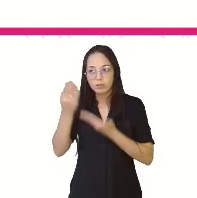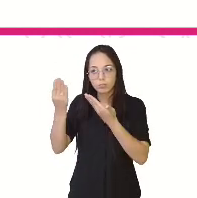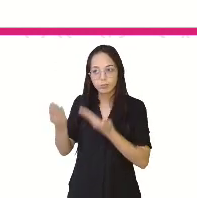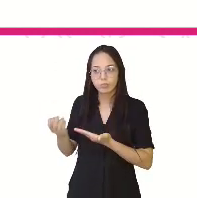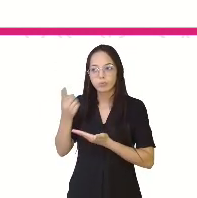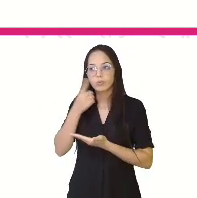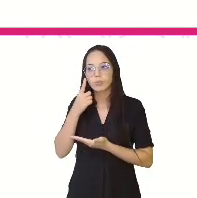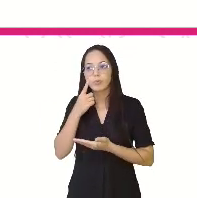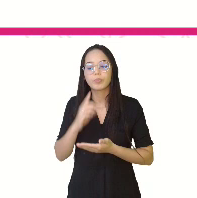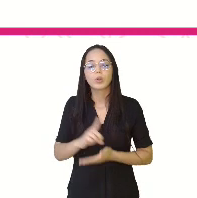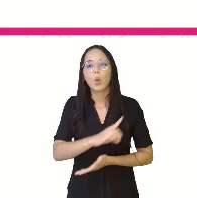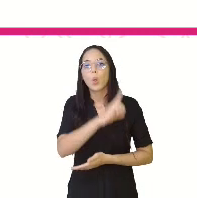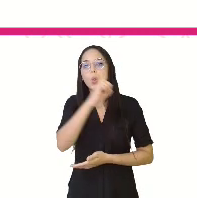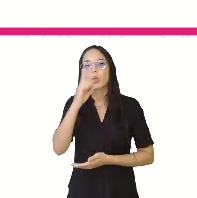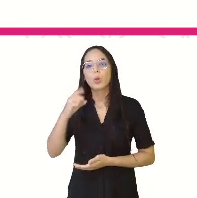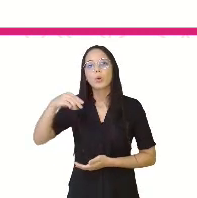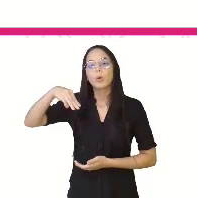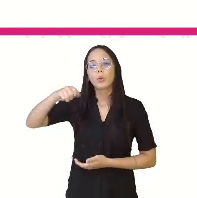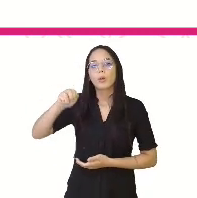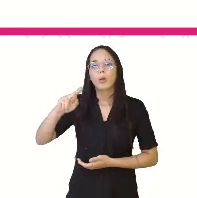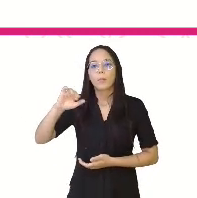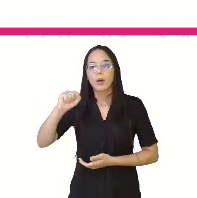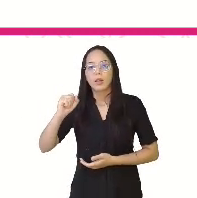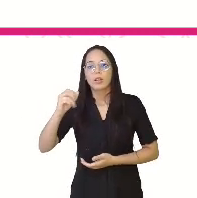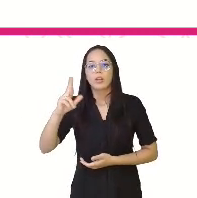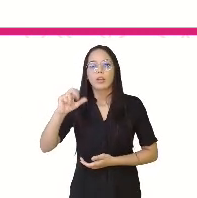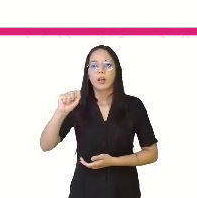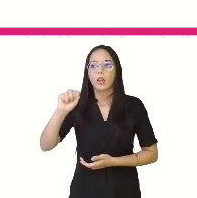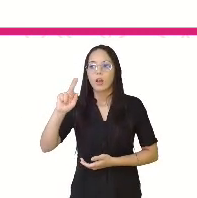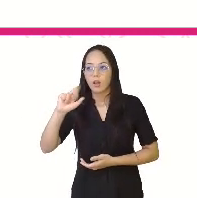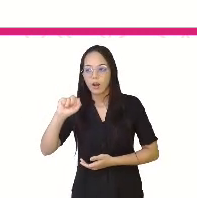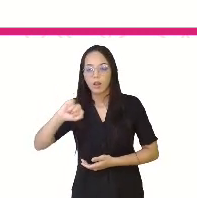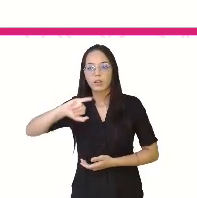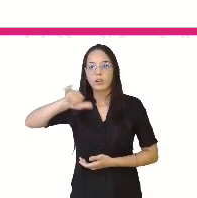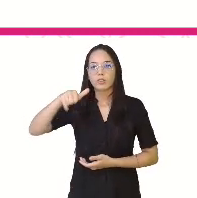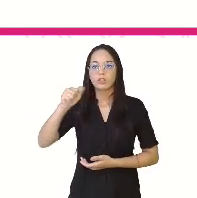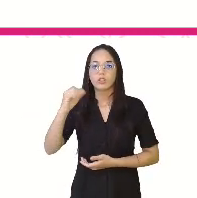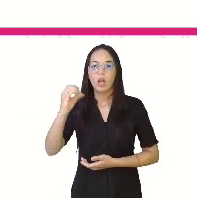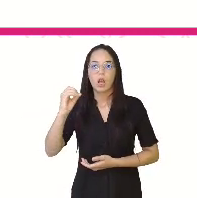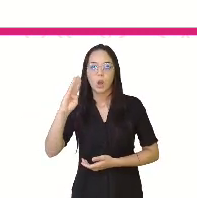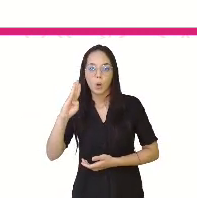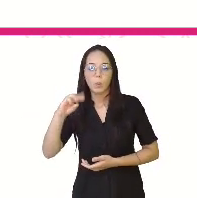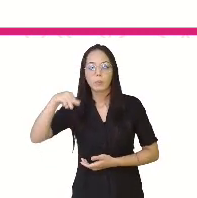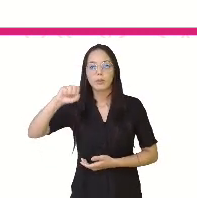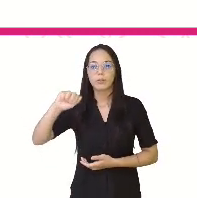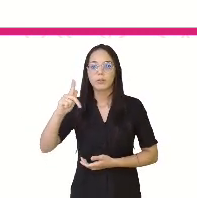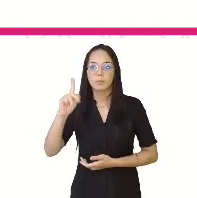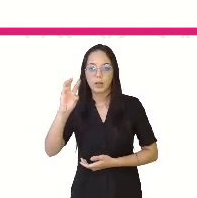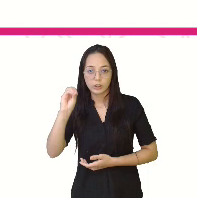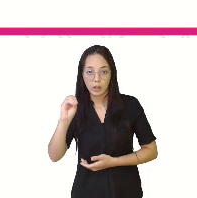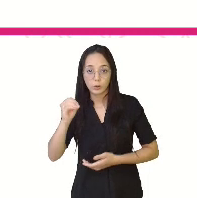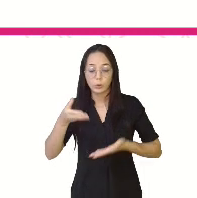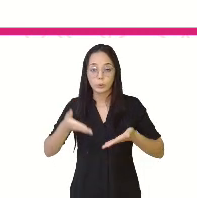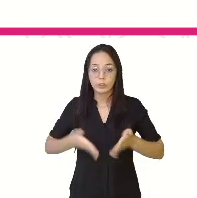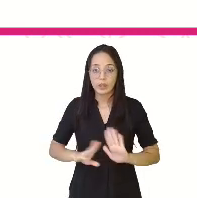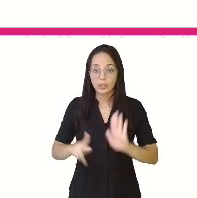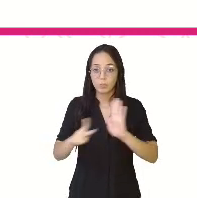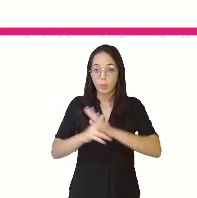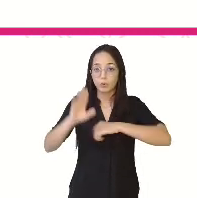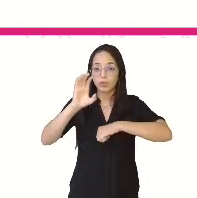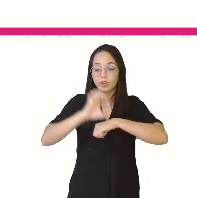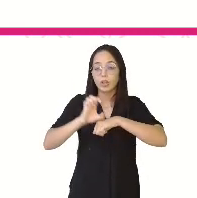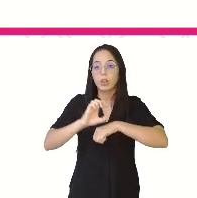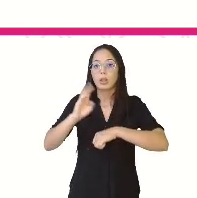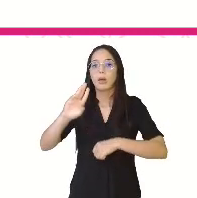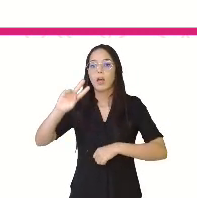Machado. O nome dela completo é Maria Clara Jacó Machado, nasceu em Belo Horizonte, em 3 de abril de 1921